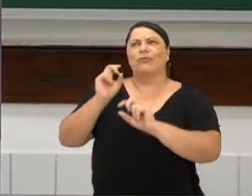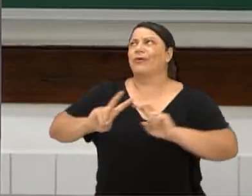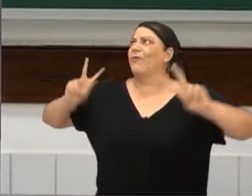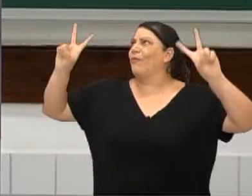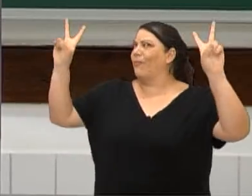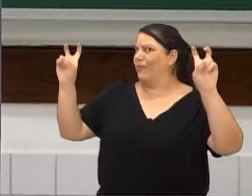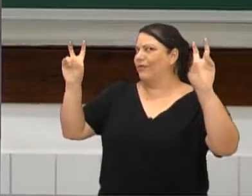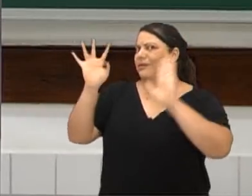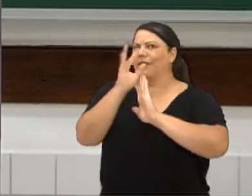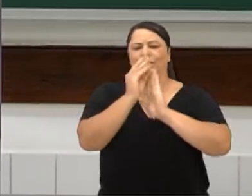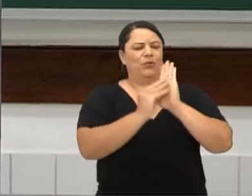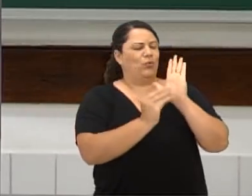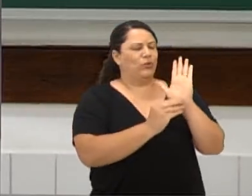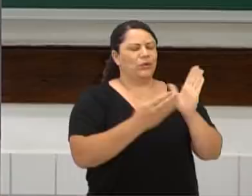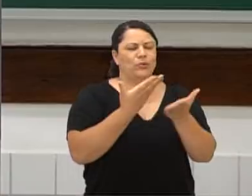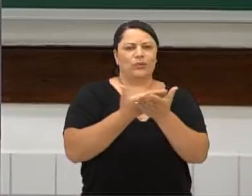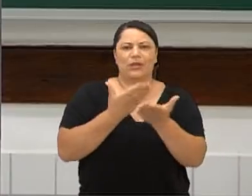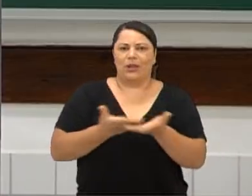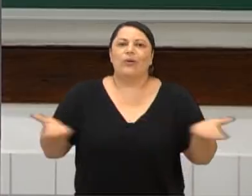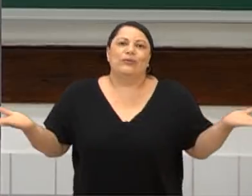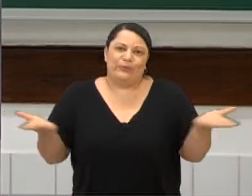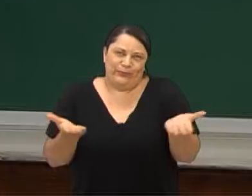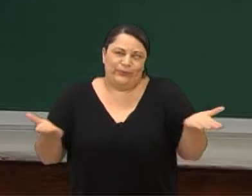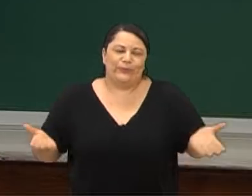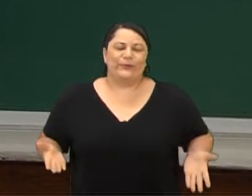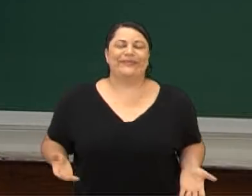o conteúdo da aula de hoje. Vamos lá?